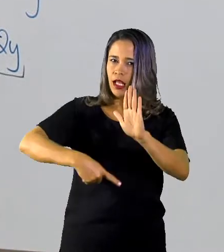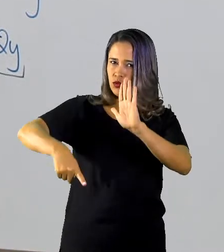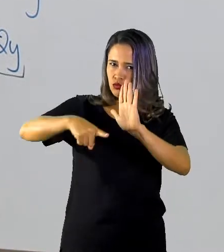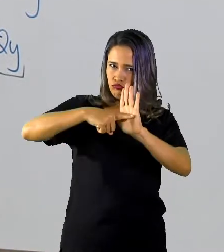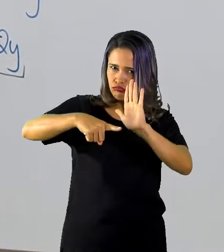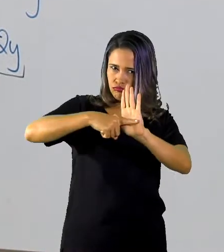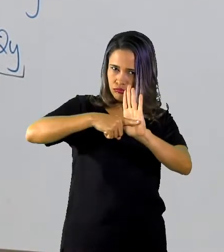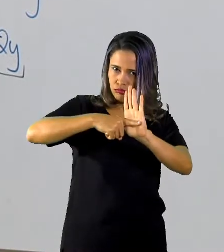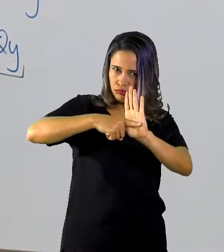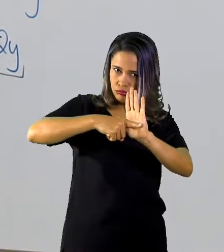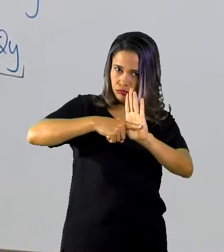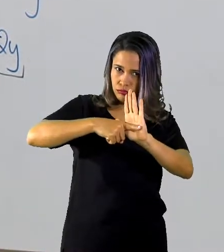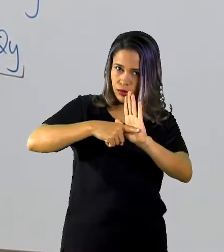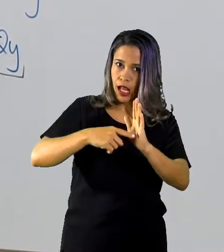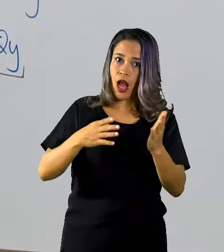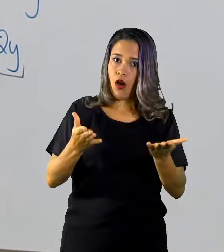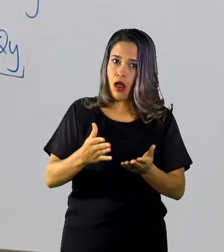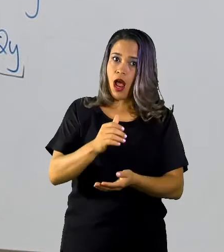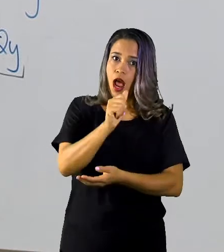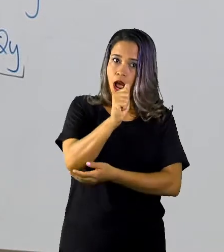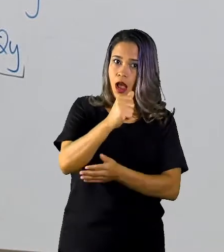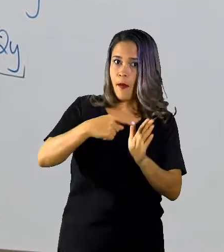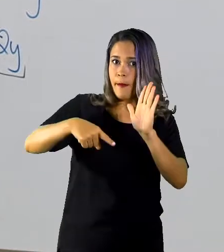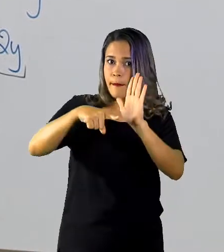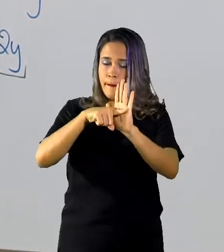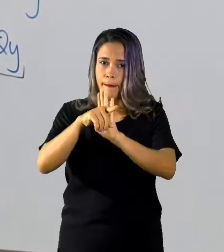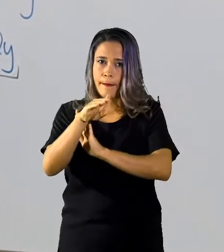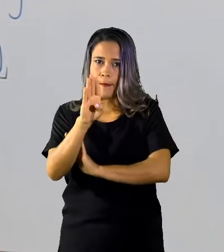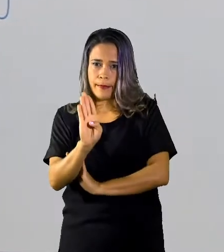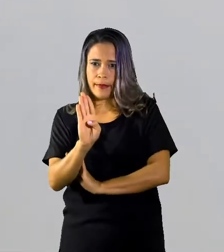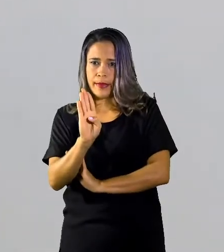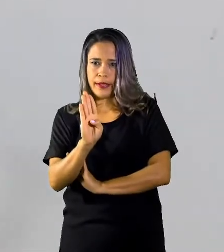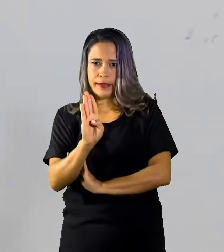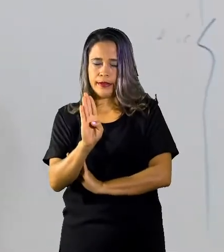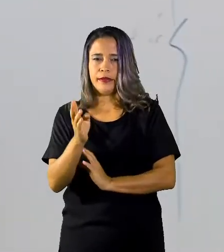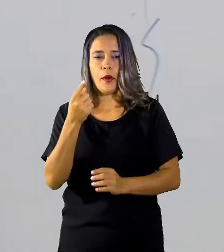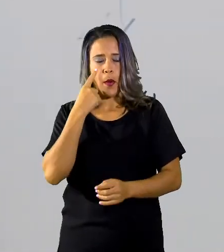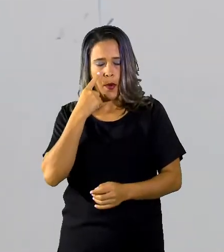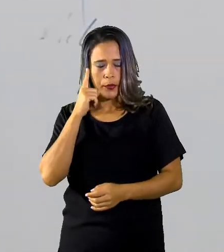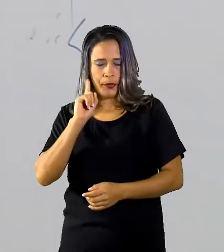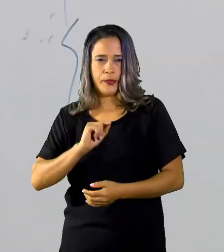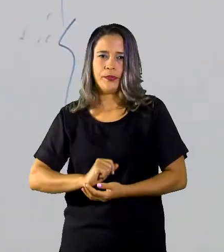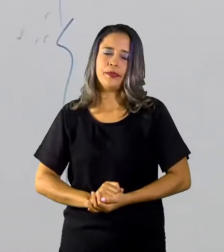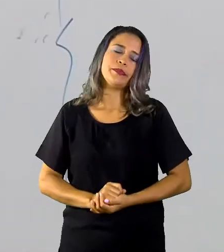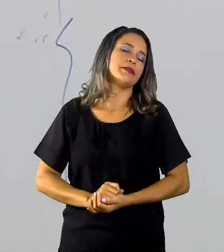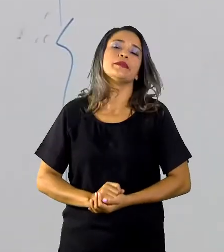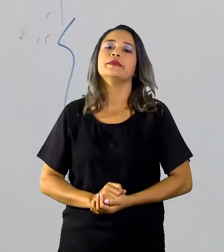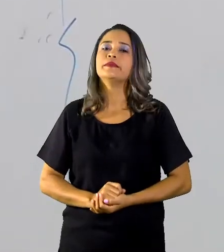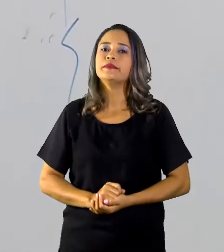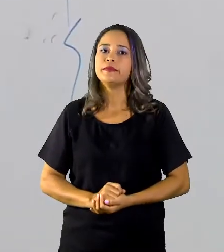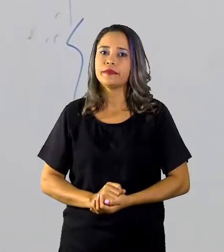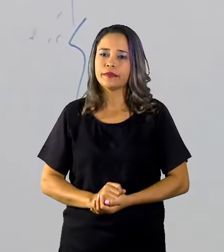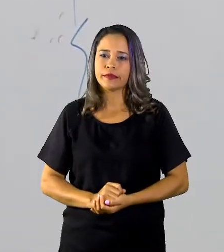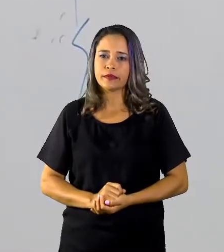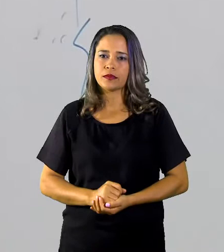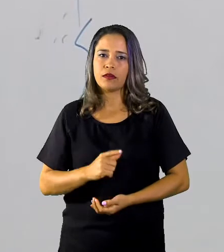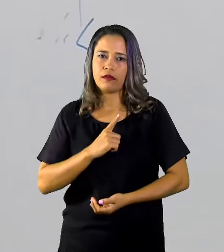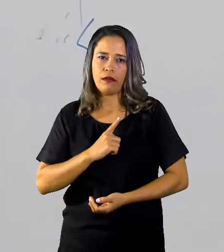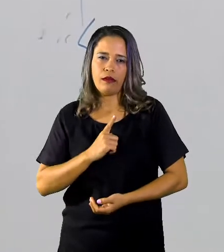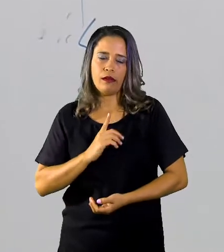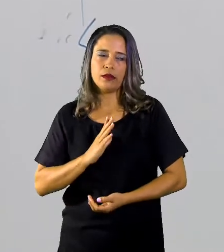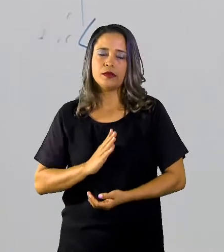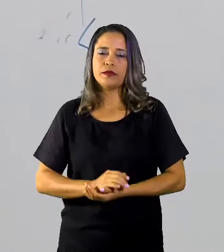vamos subtrair A menos B. E vai ficar da seguinte maneira. Olha só. Eu tenho